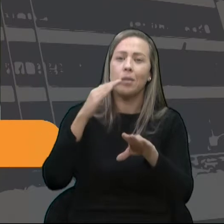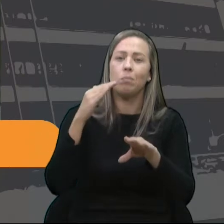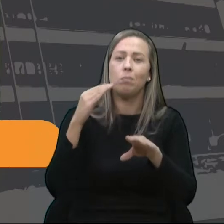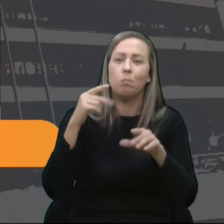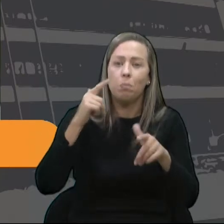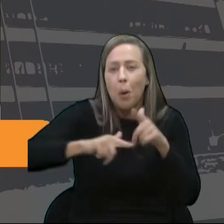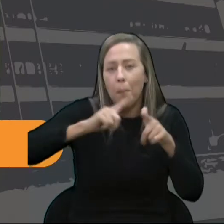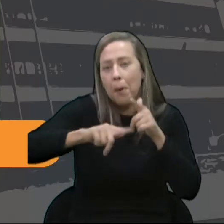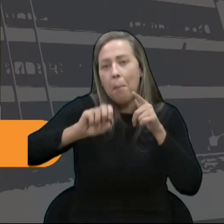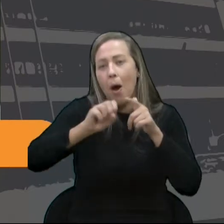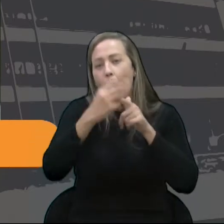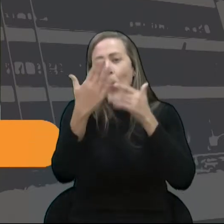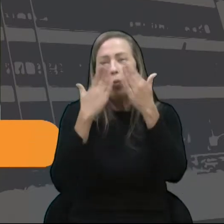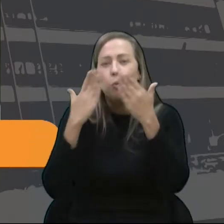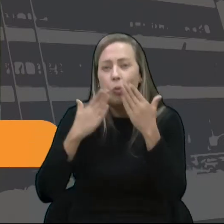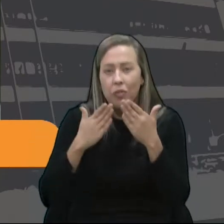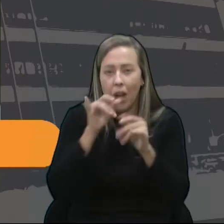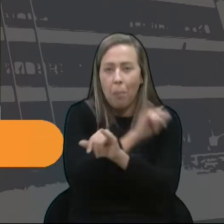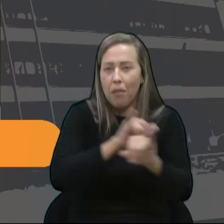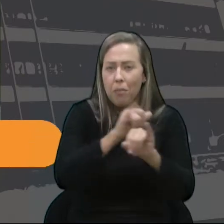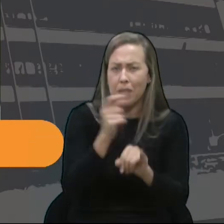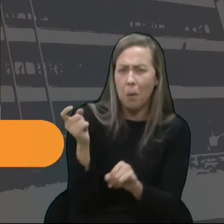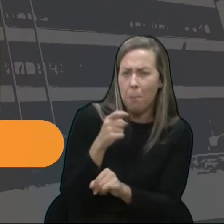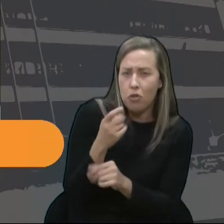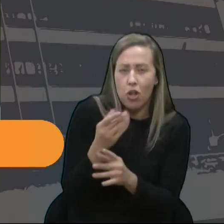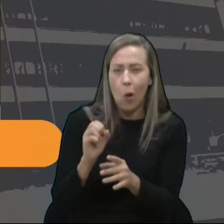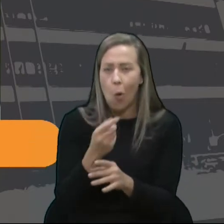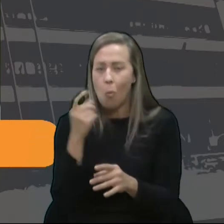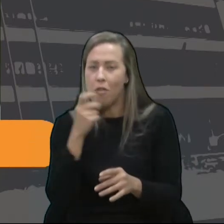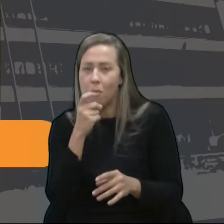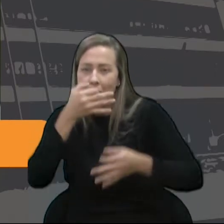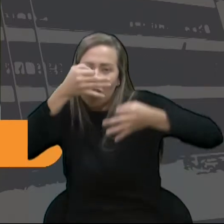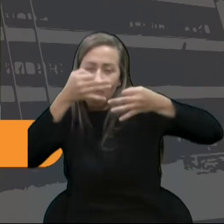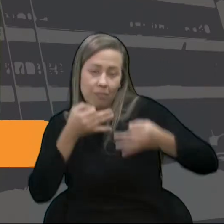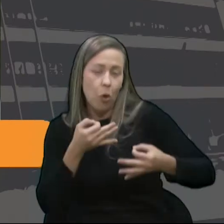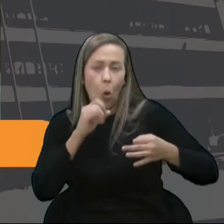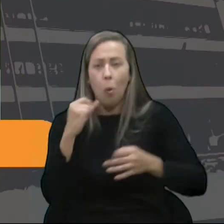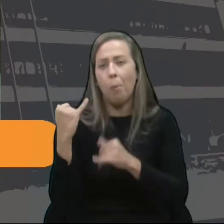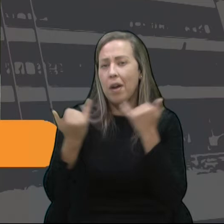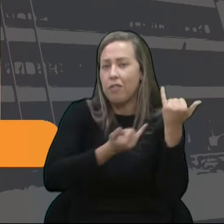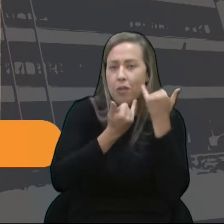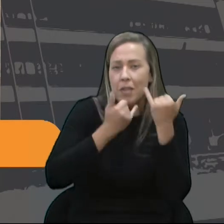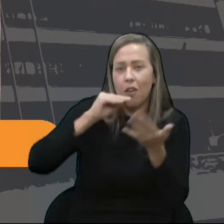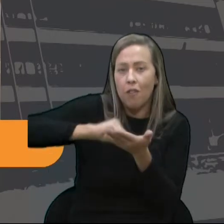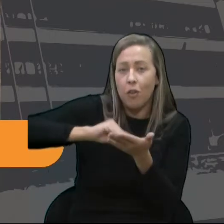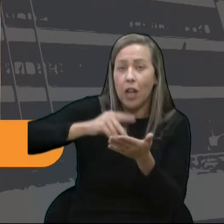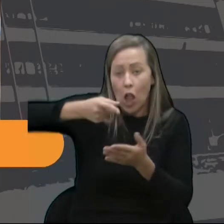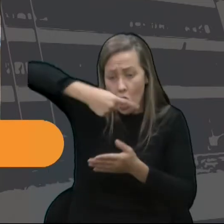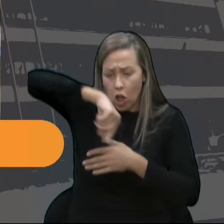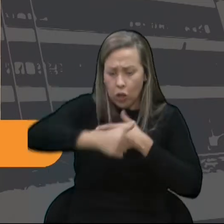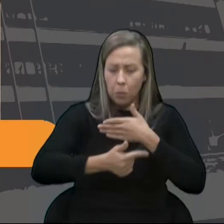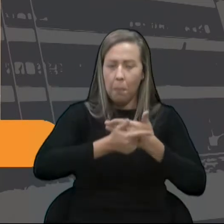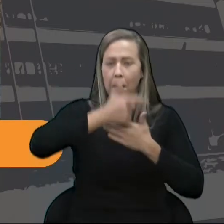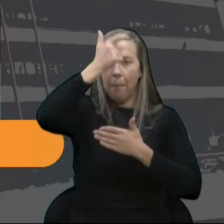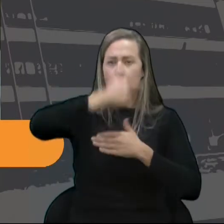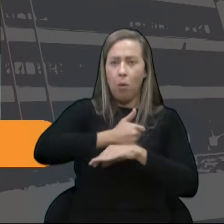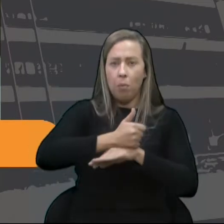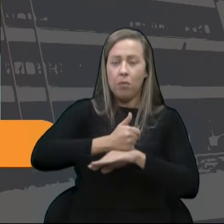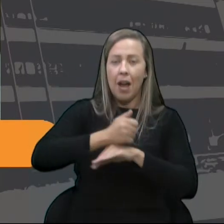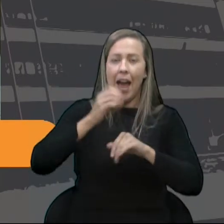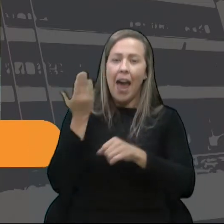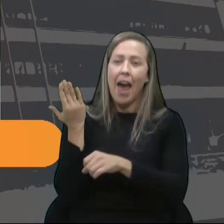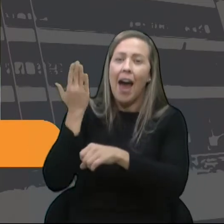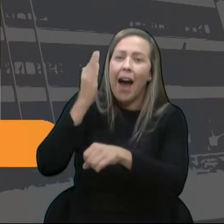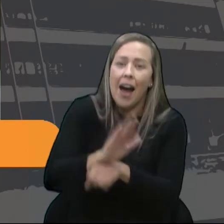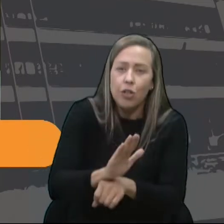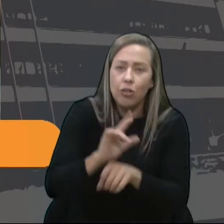dúvidas perante a sociedade, né? Na condição de jornalistas, eu acho que o nosso papel é ajudar as pessoas a compreender o